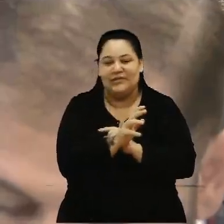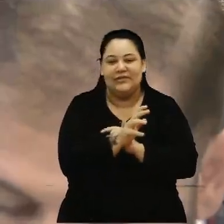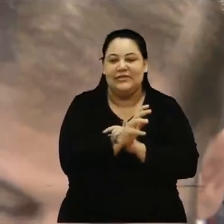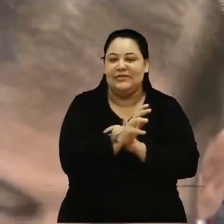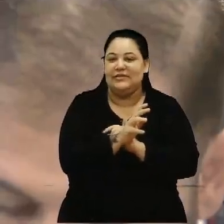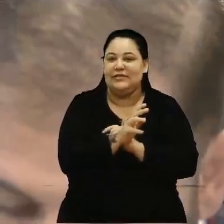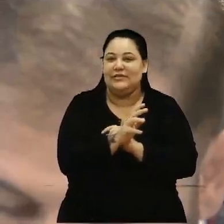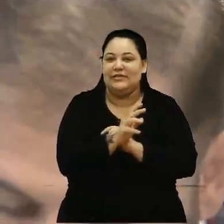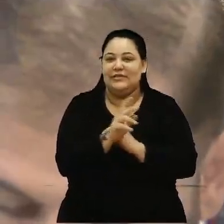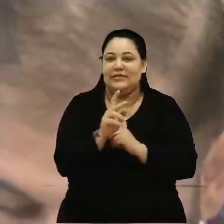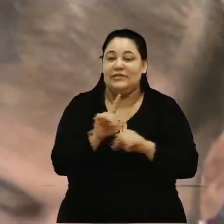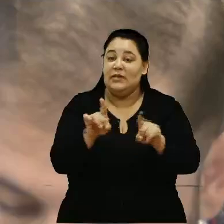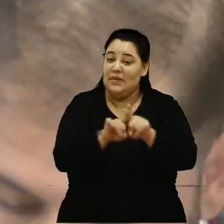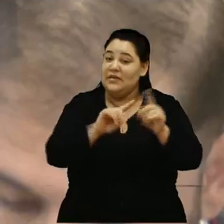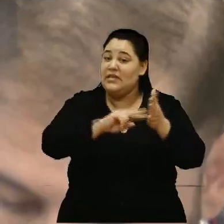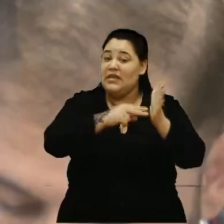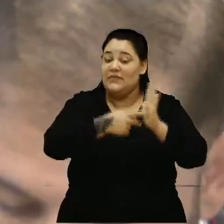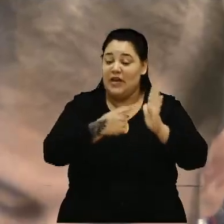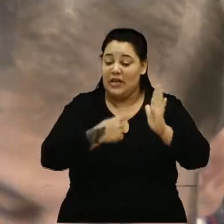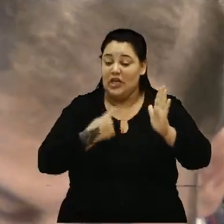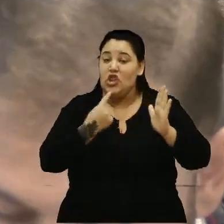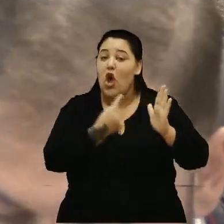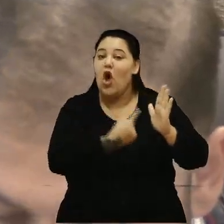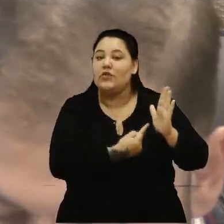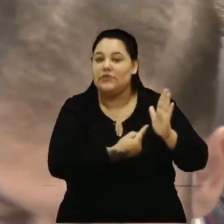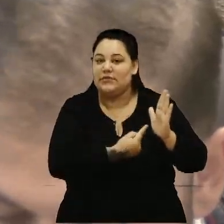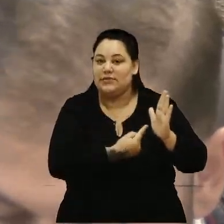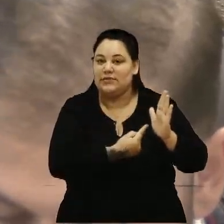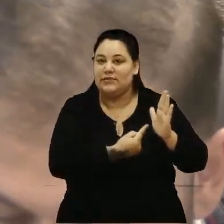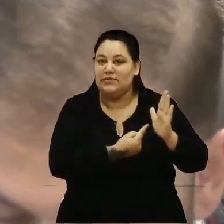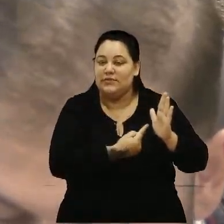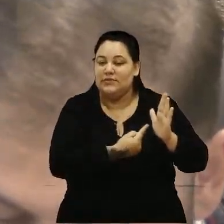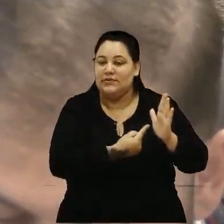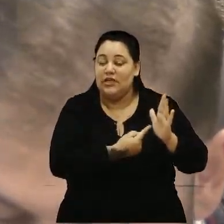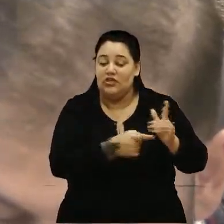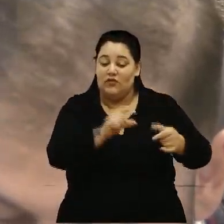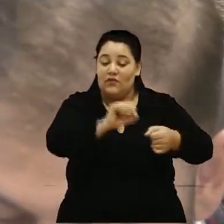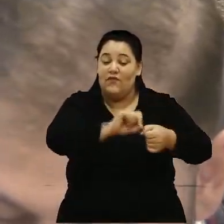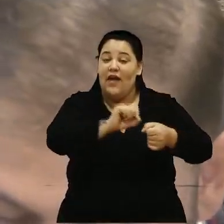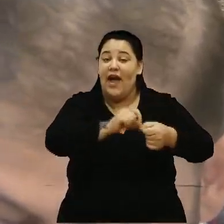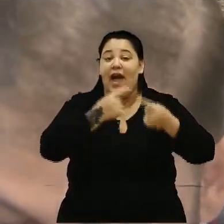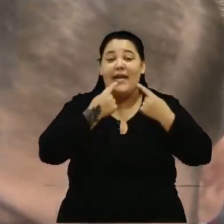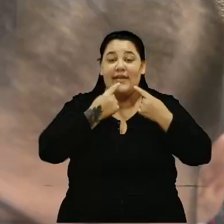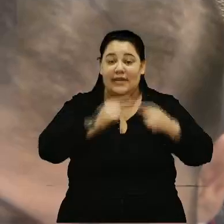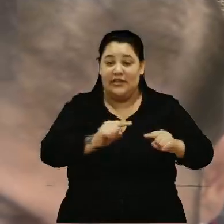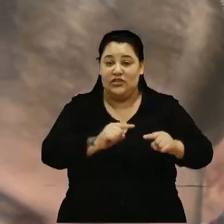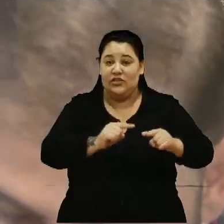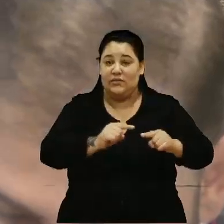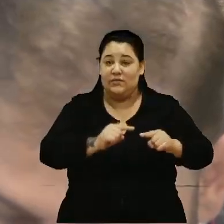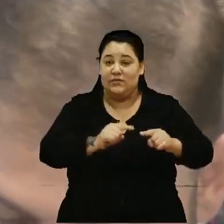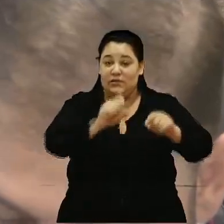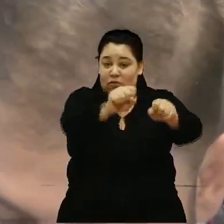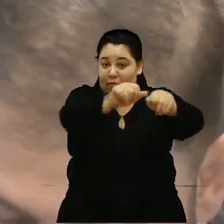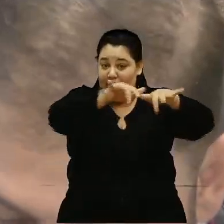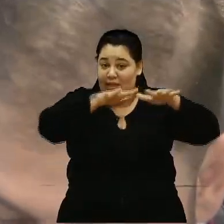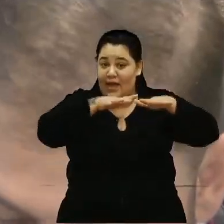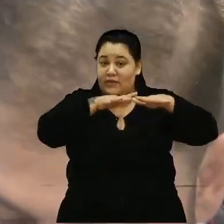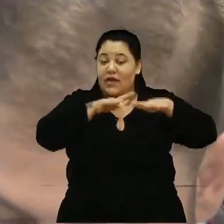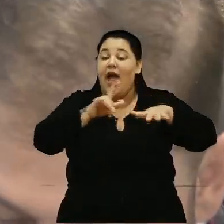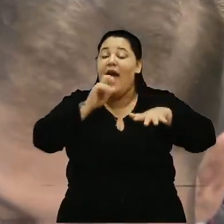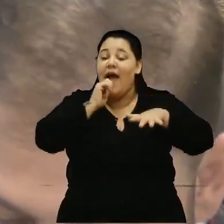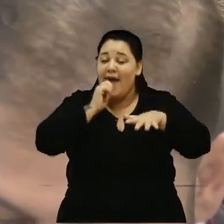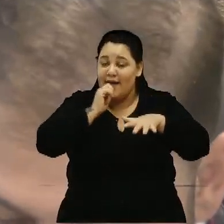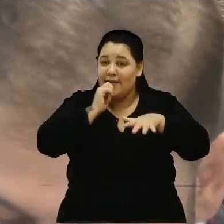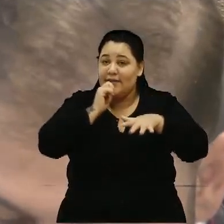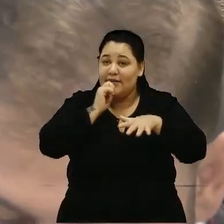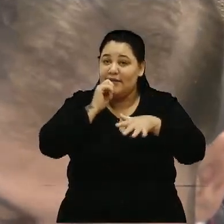também quer dizer que a gente, além de fazer as críticas no plenário, a gente ainda faz